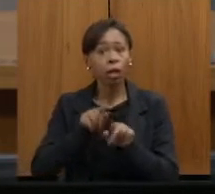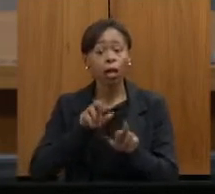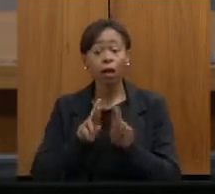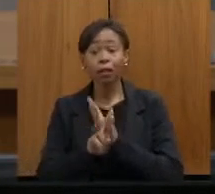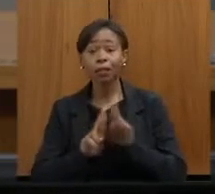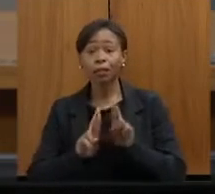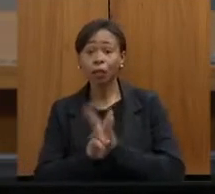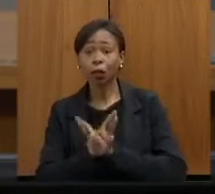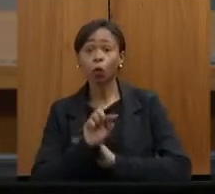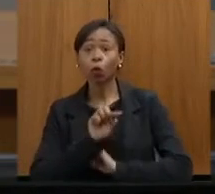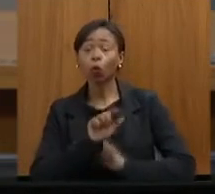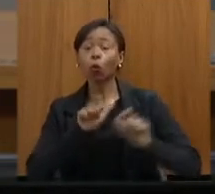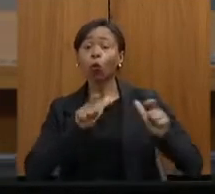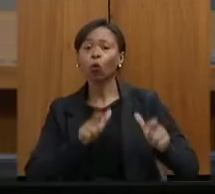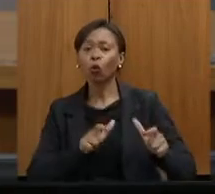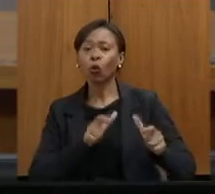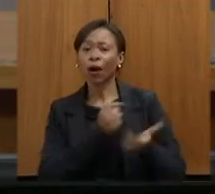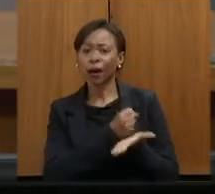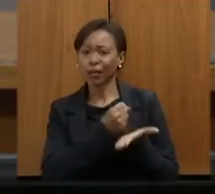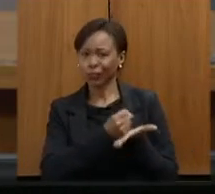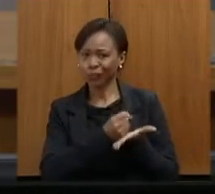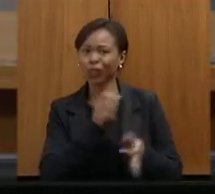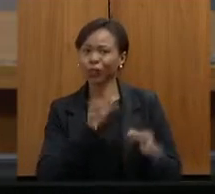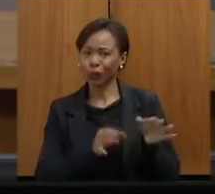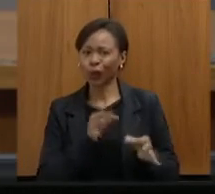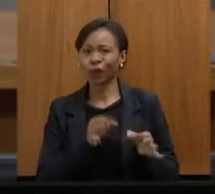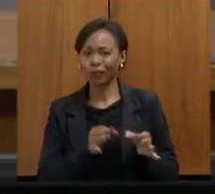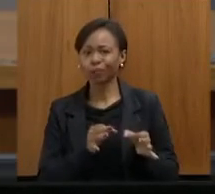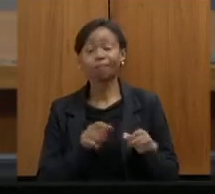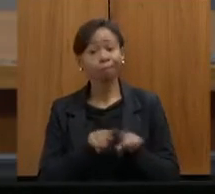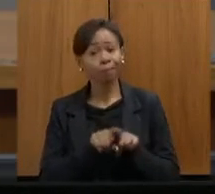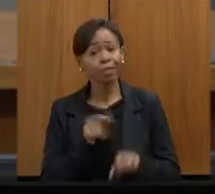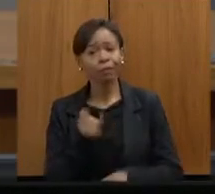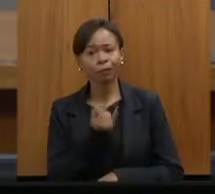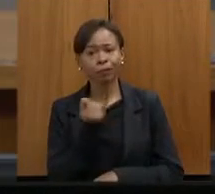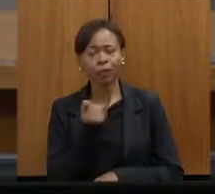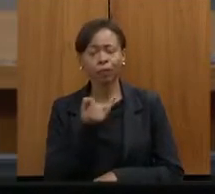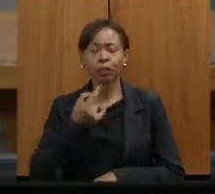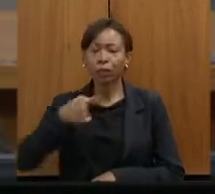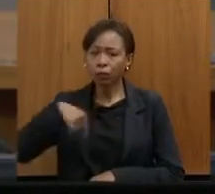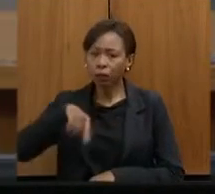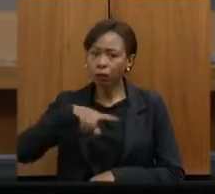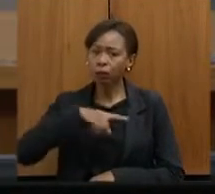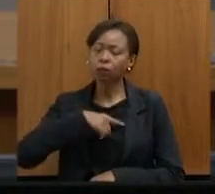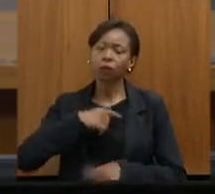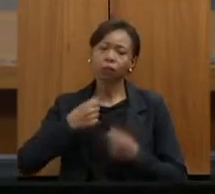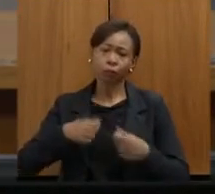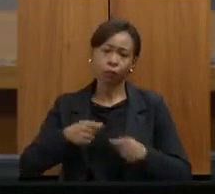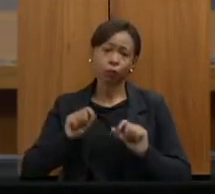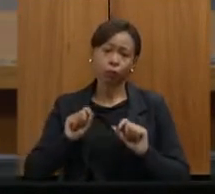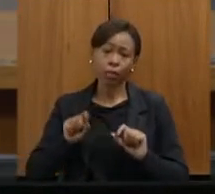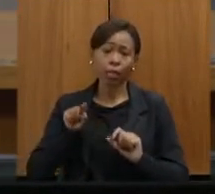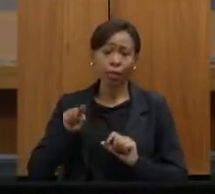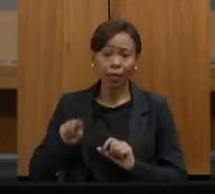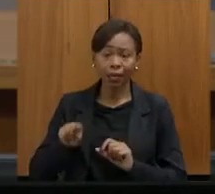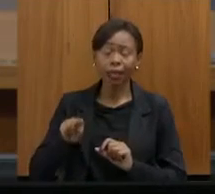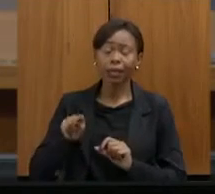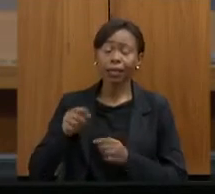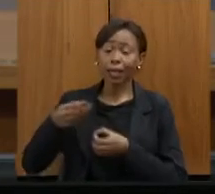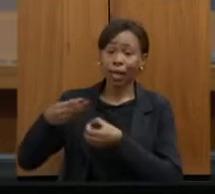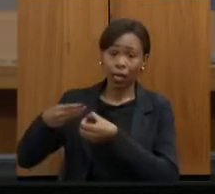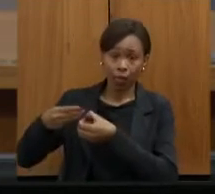processo. Então, gente tem que conseguir trabalhar, deputado, com que os municípios sejam aptos a realizar,